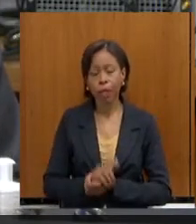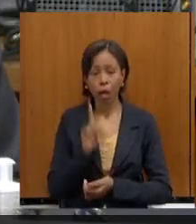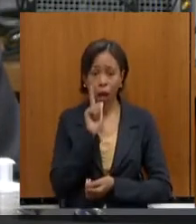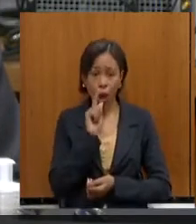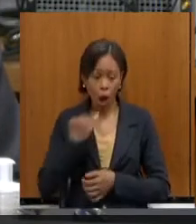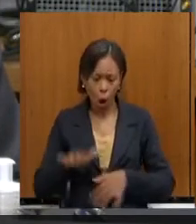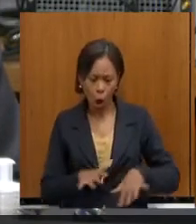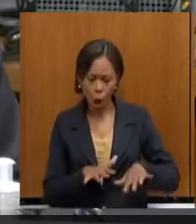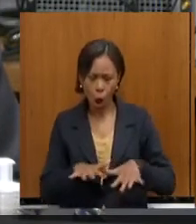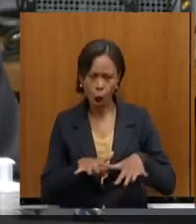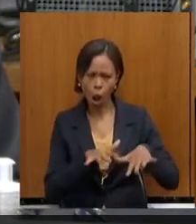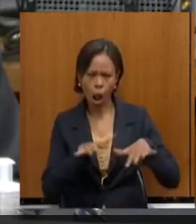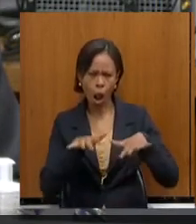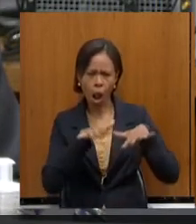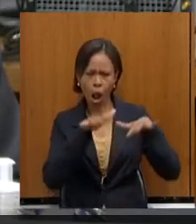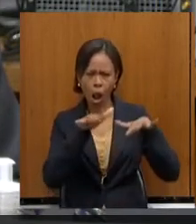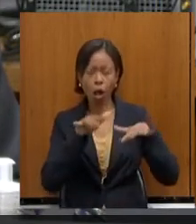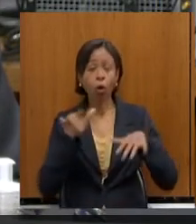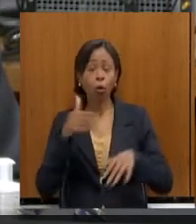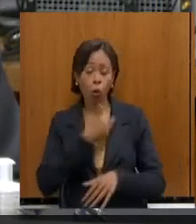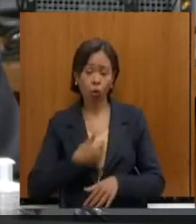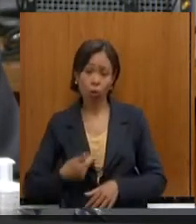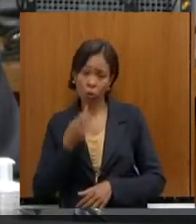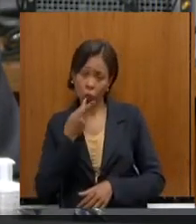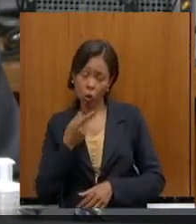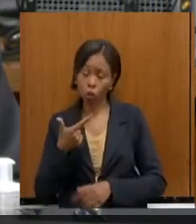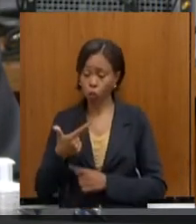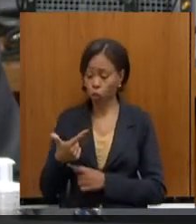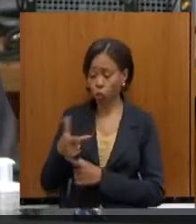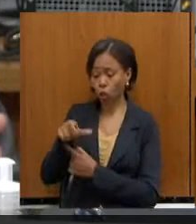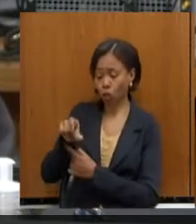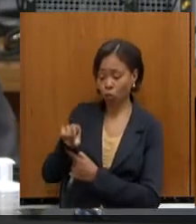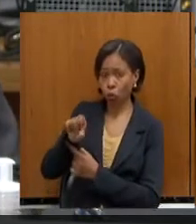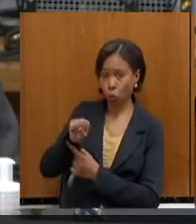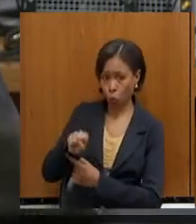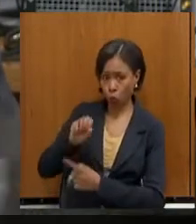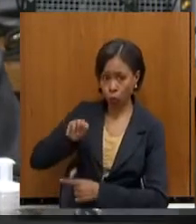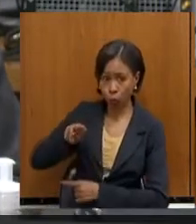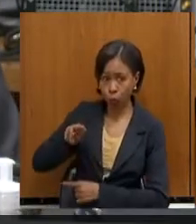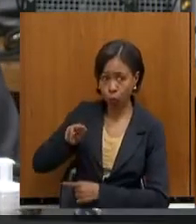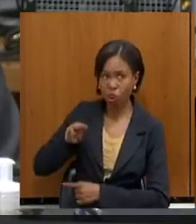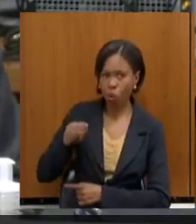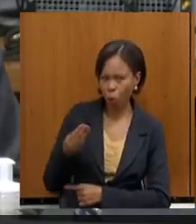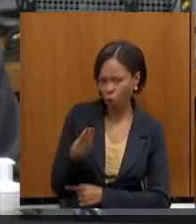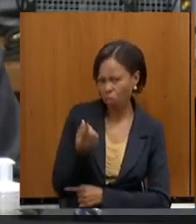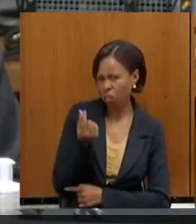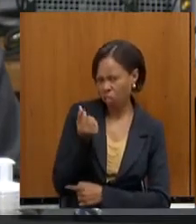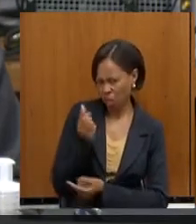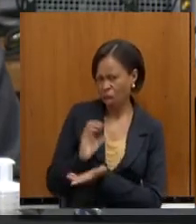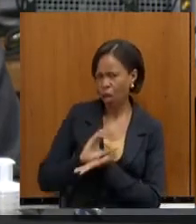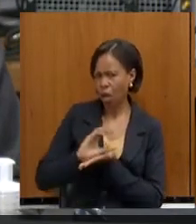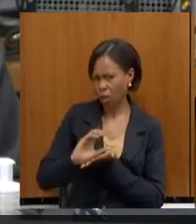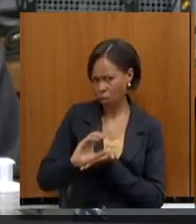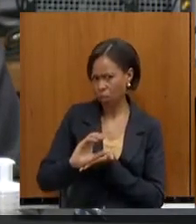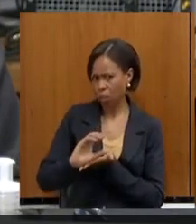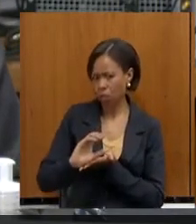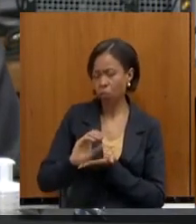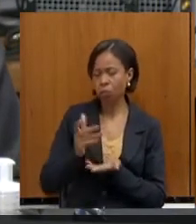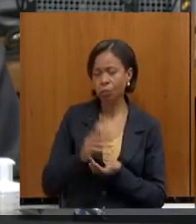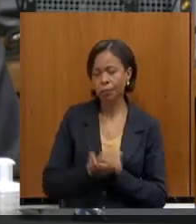governo anunciou que iria deixar na 298 milhões de reais é proveniente justamente o tempo de reparação levado